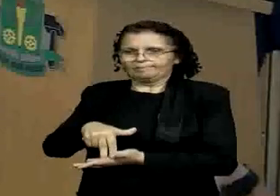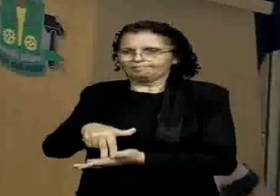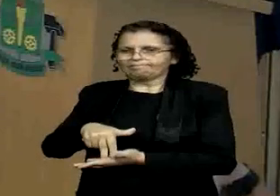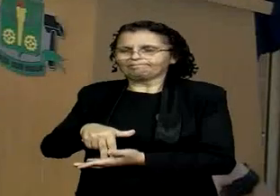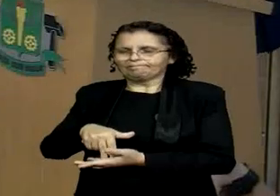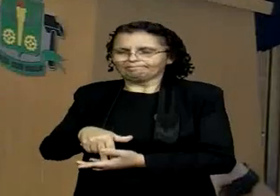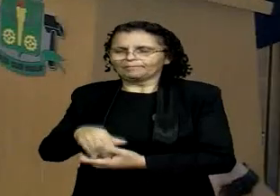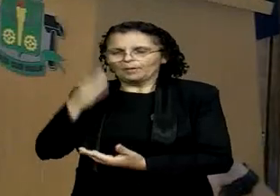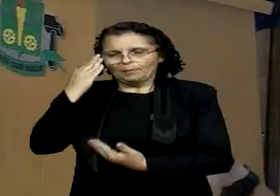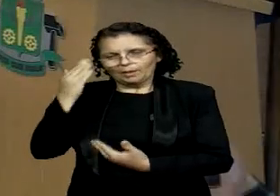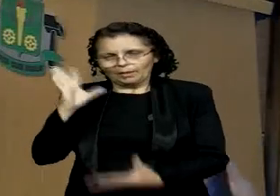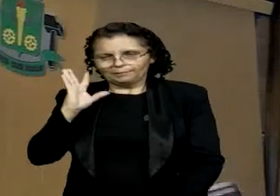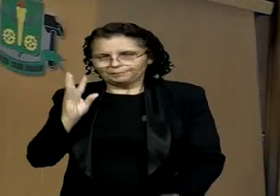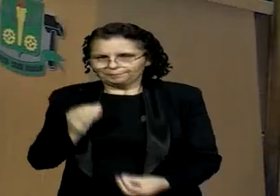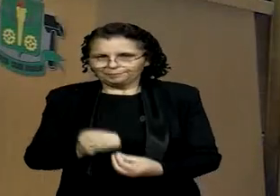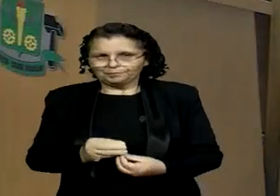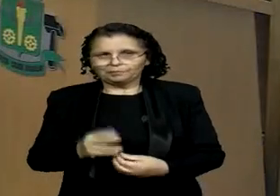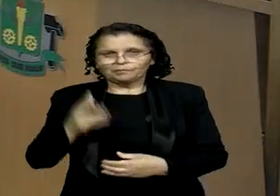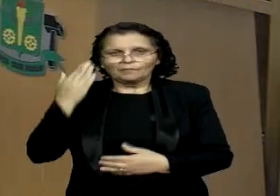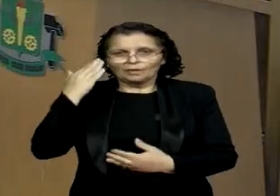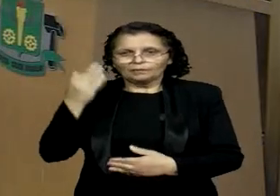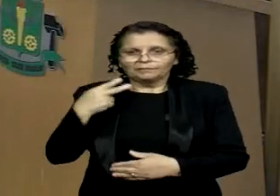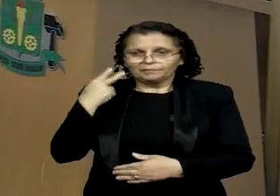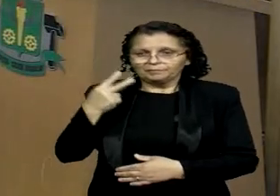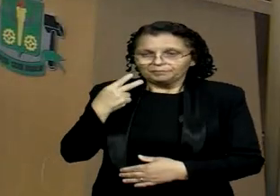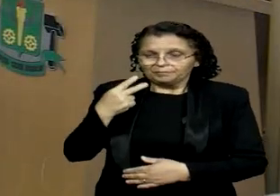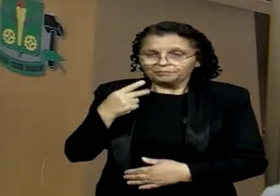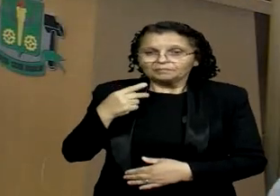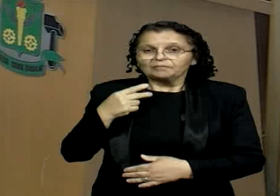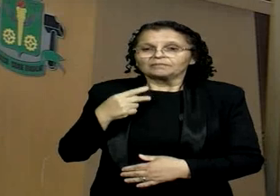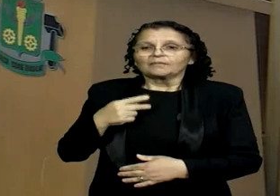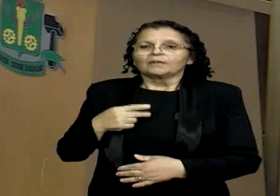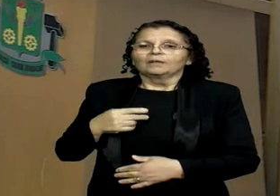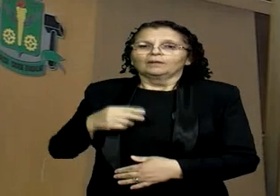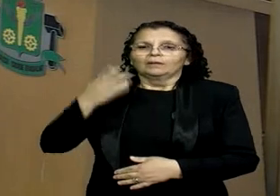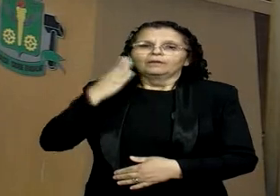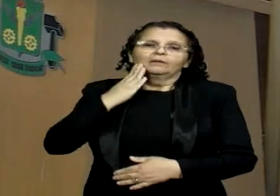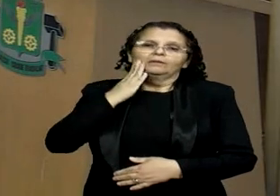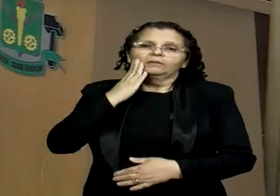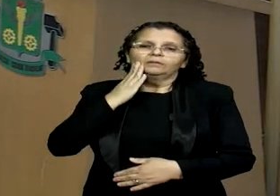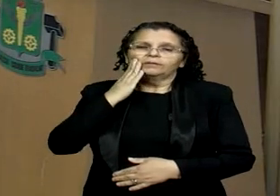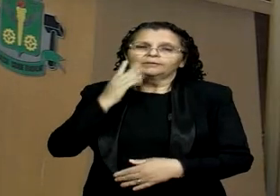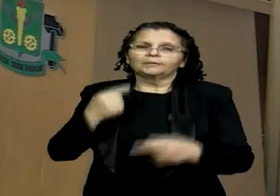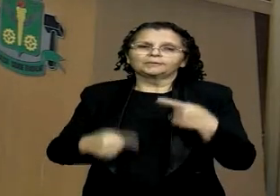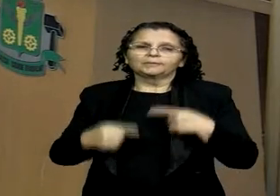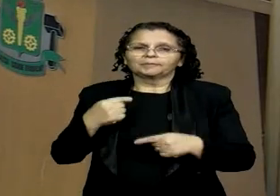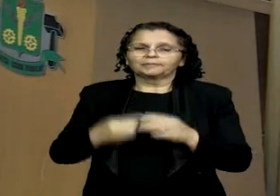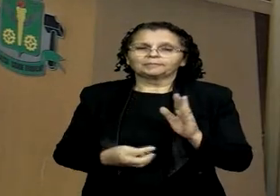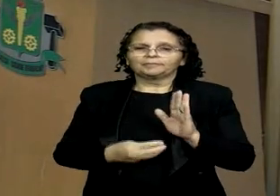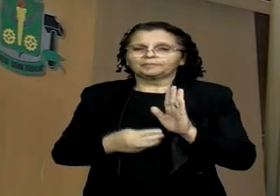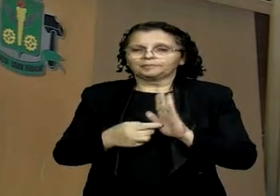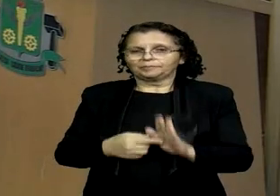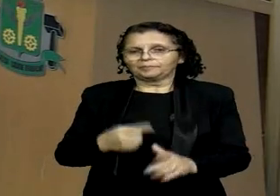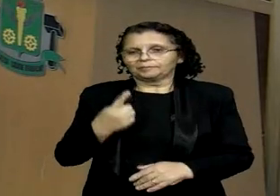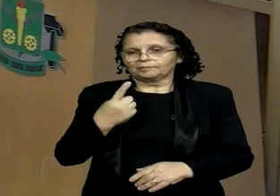minhas considerações. Obrigado, nobre vereador, pastor Paulo Júnior. Continua em discussão a moção de